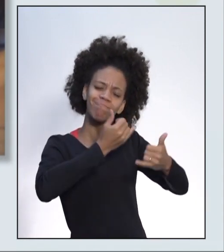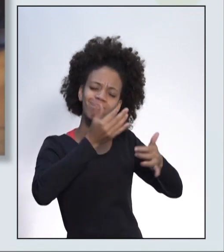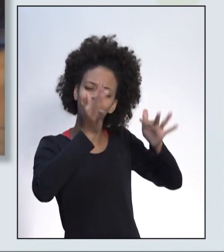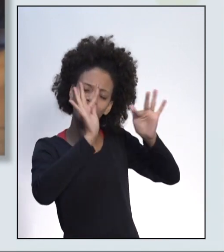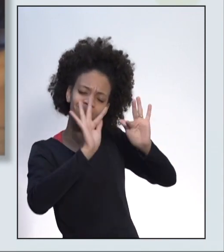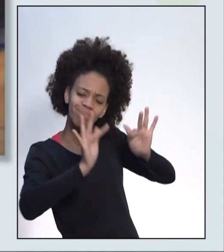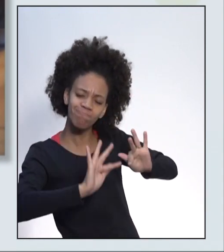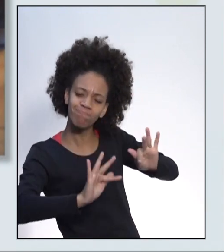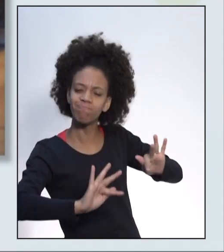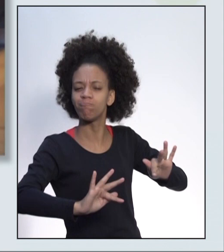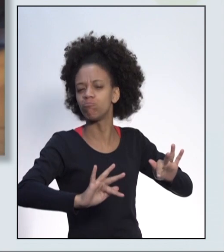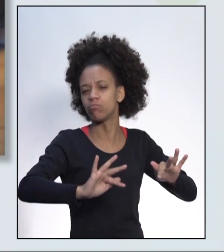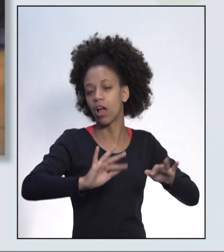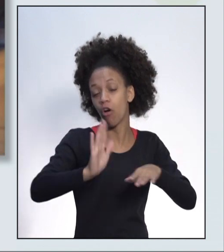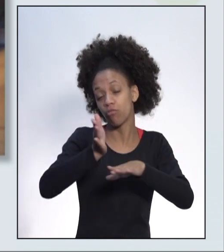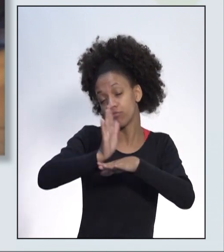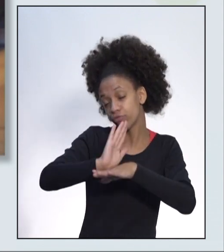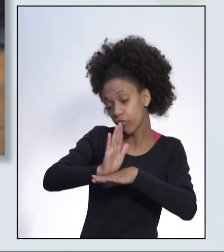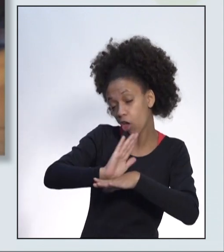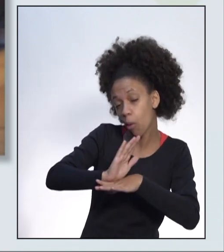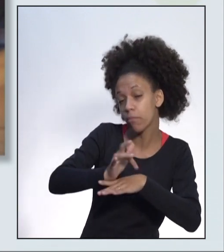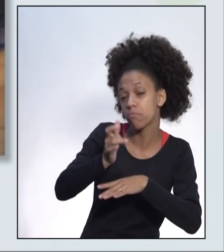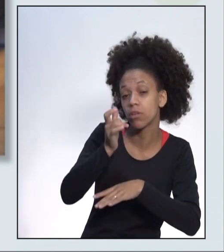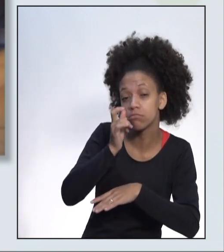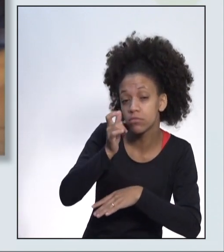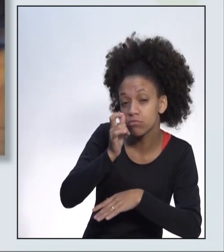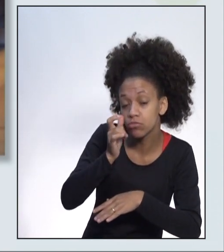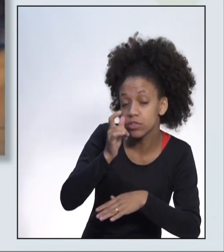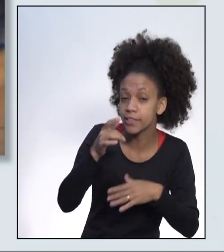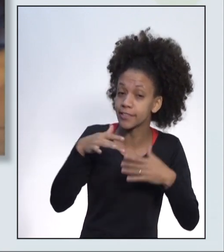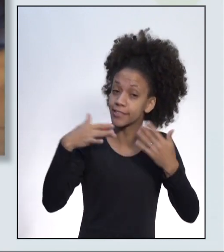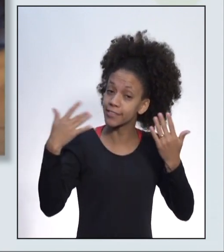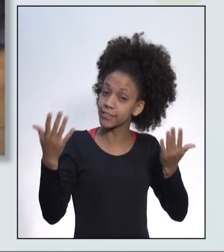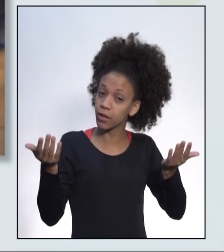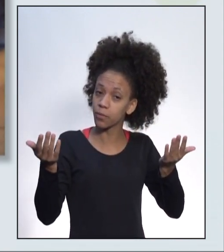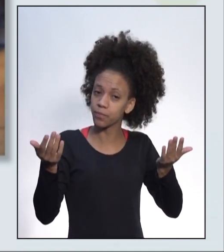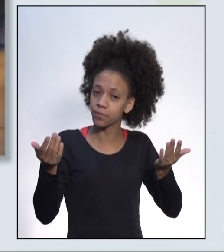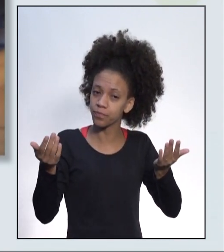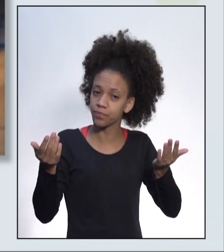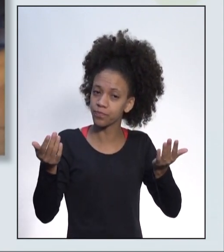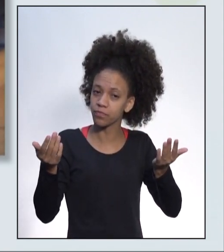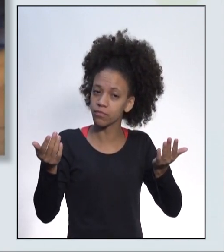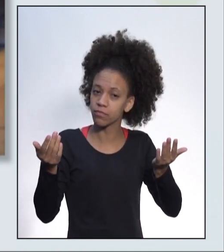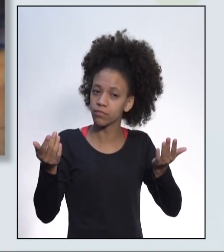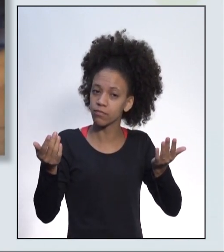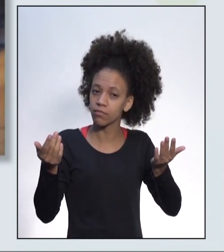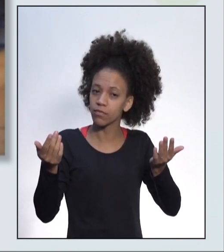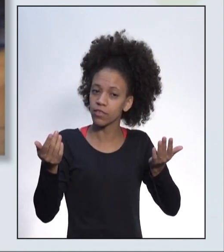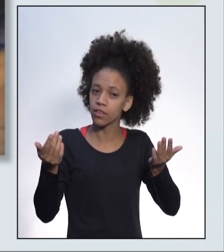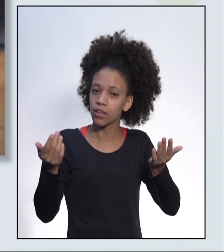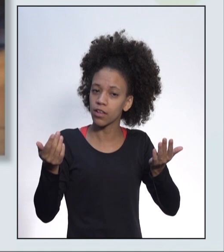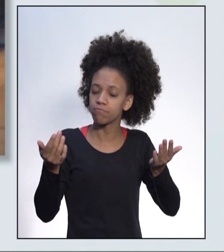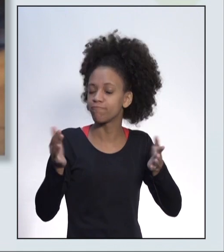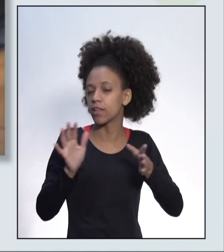de novos filmes para assistir. Então aqui eu vou colocar a parte mais